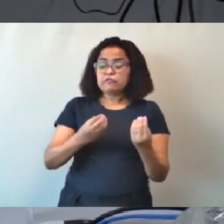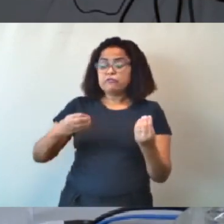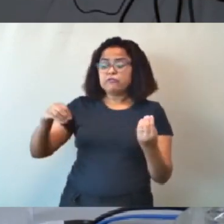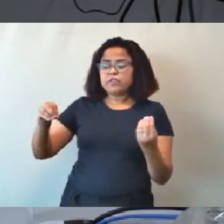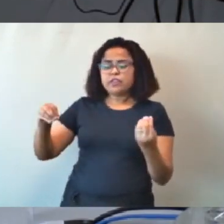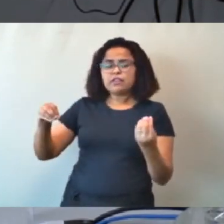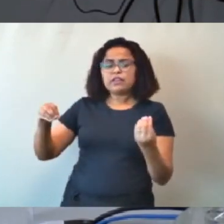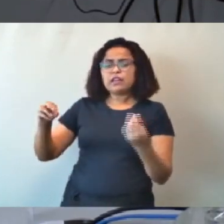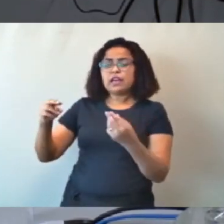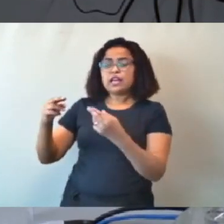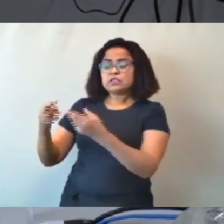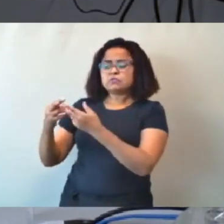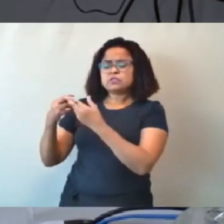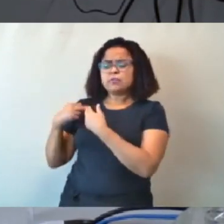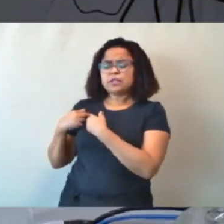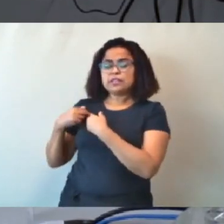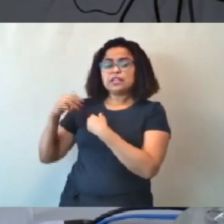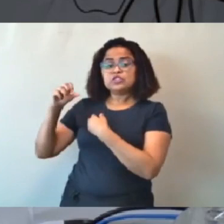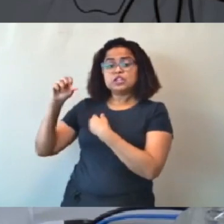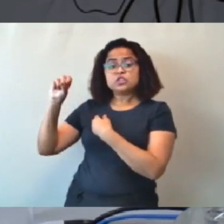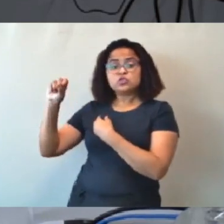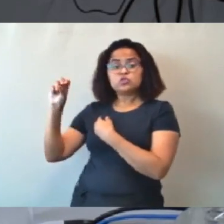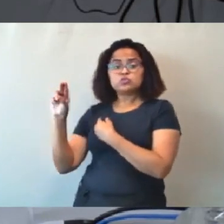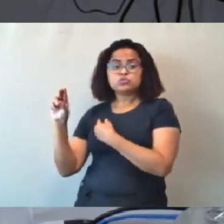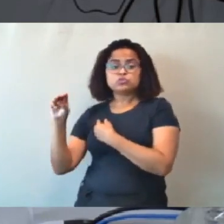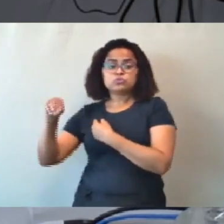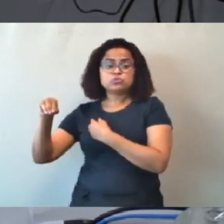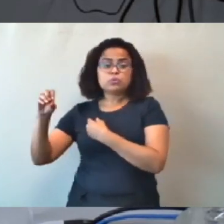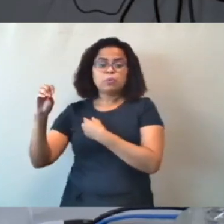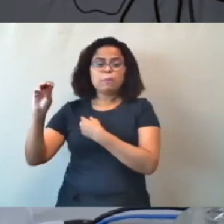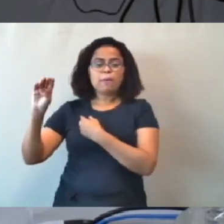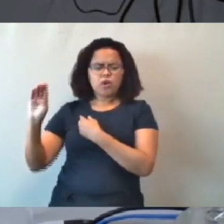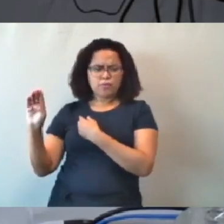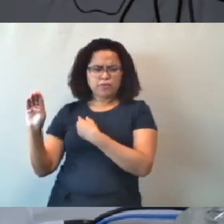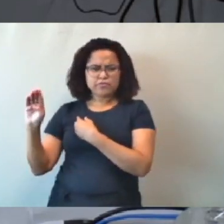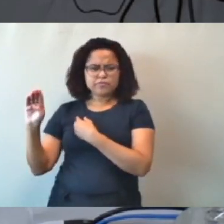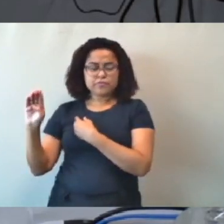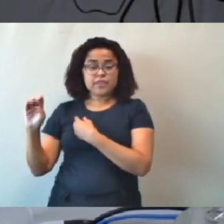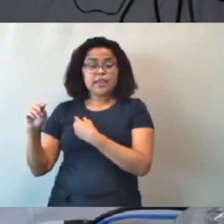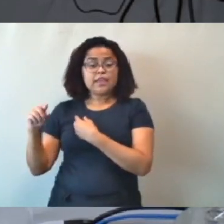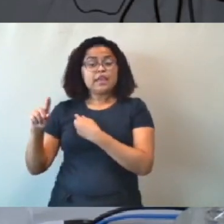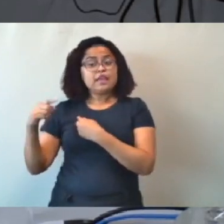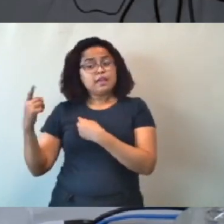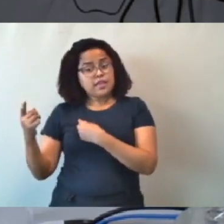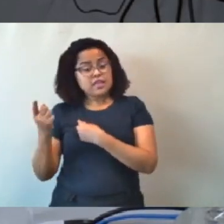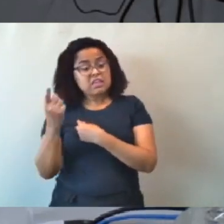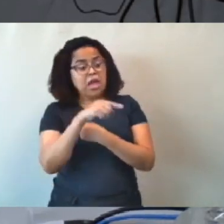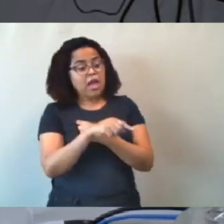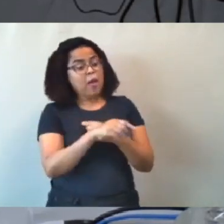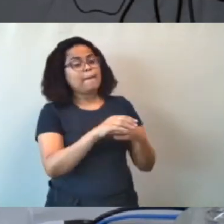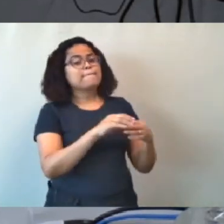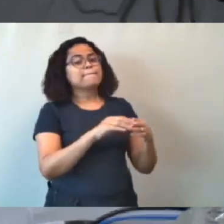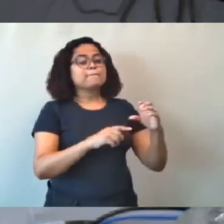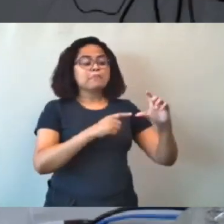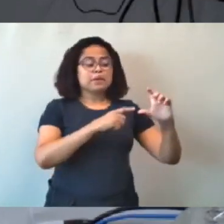BH Trans. E a BH Trans ficou com a gestão do trânsito, né, da gestão do tráfego. Então,